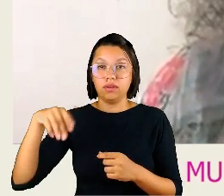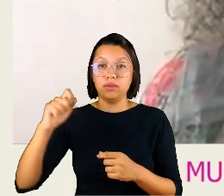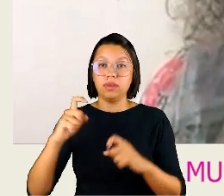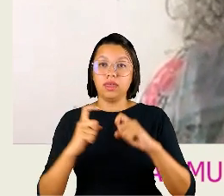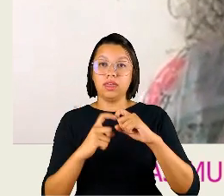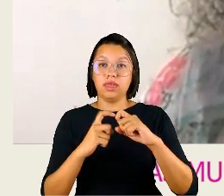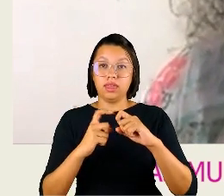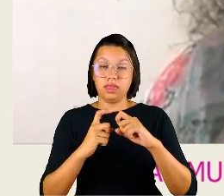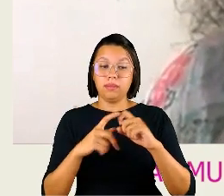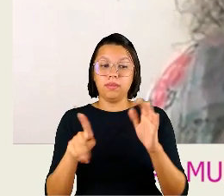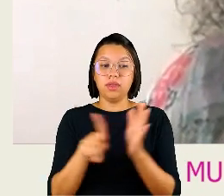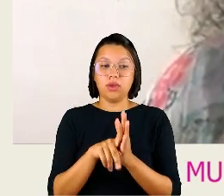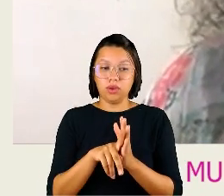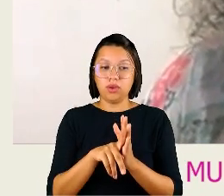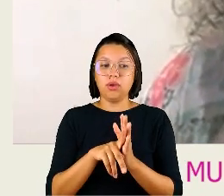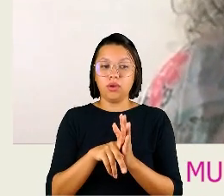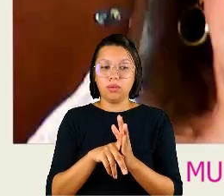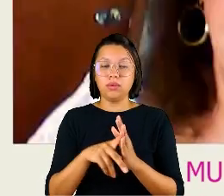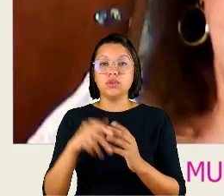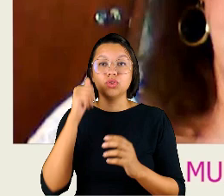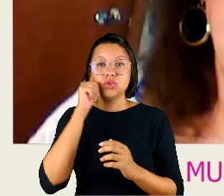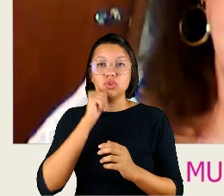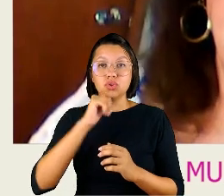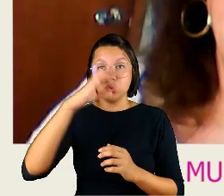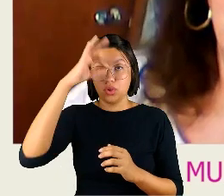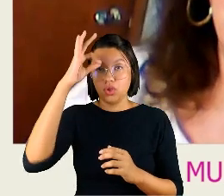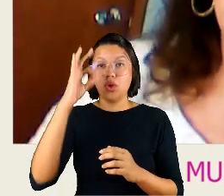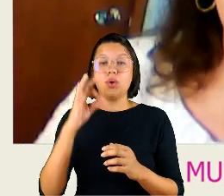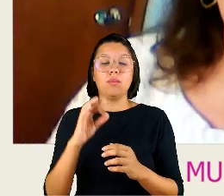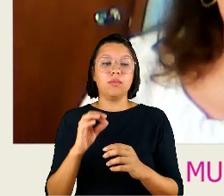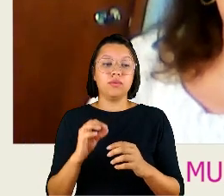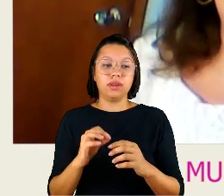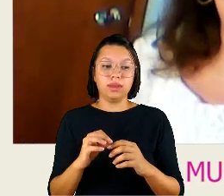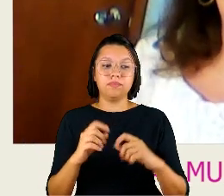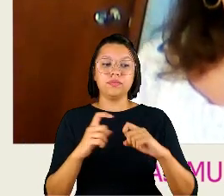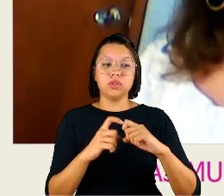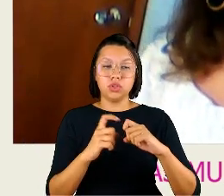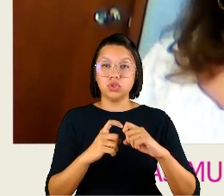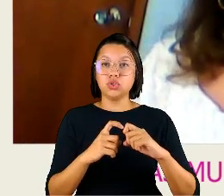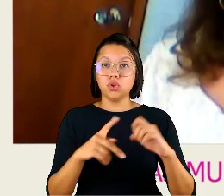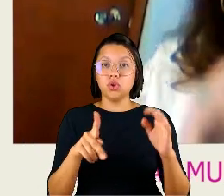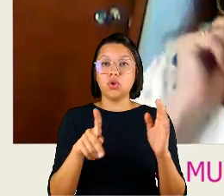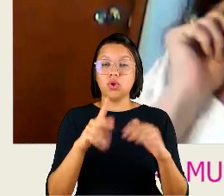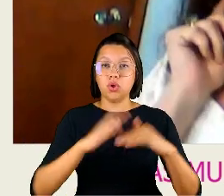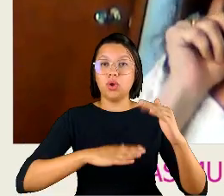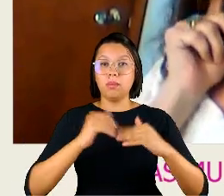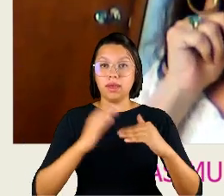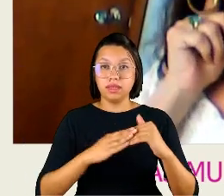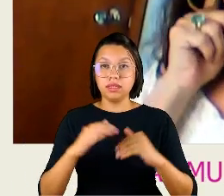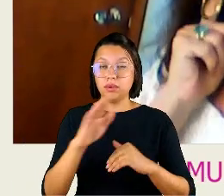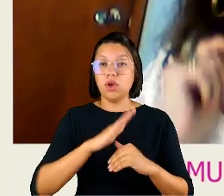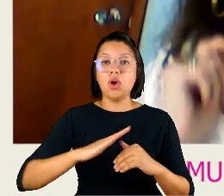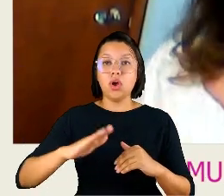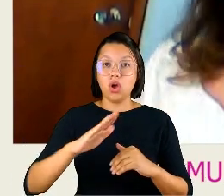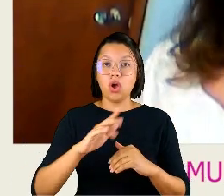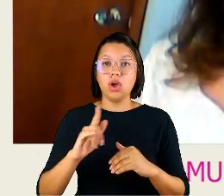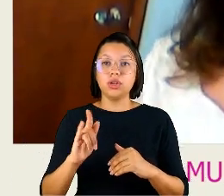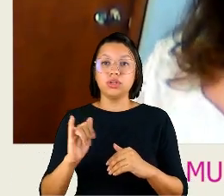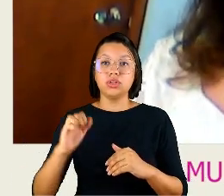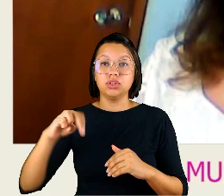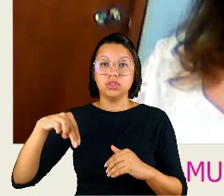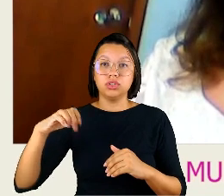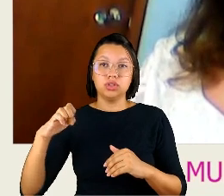médica ginecologista e obstetra, sexóloga, com área de atuação em ginecologia e especialista